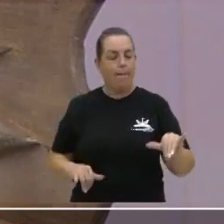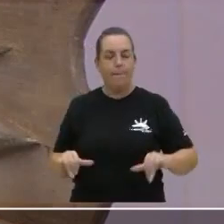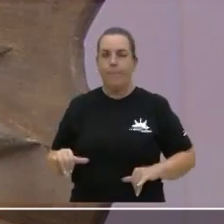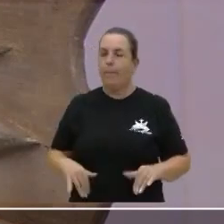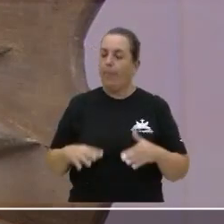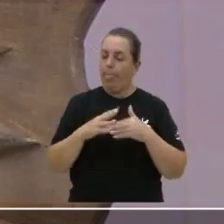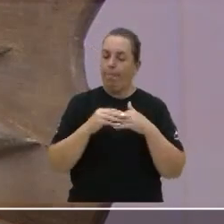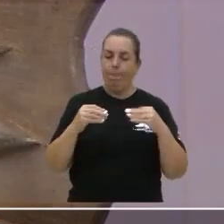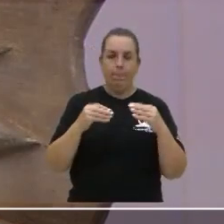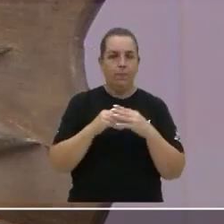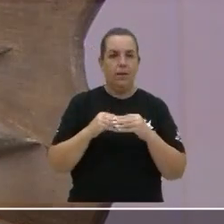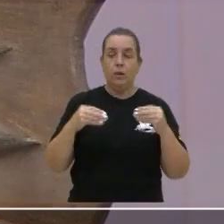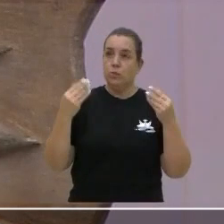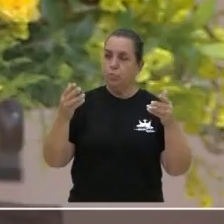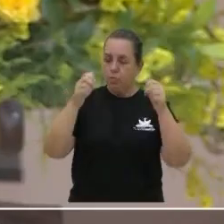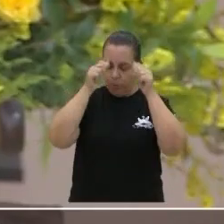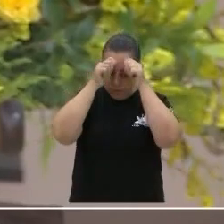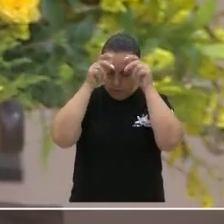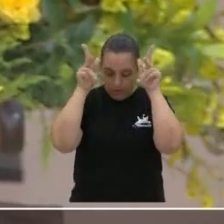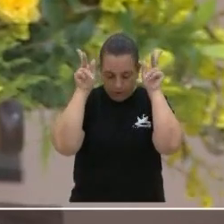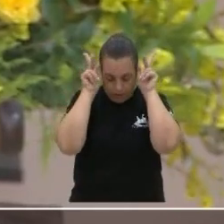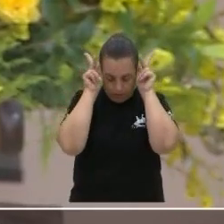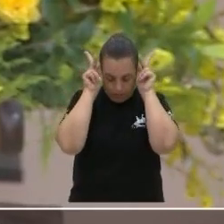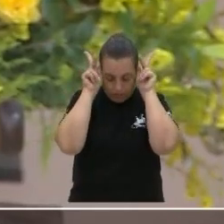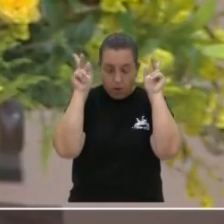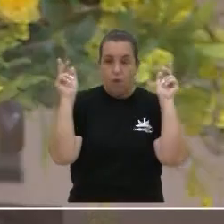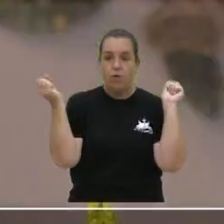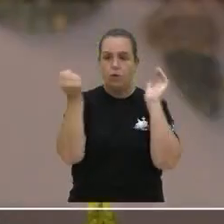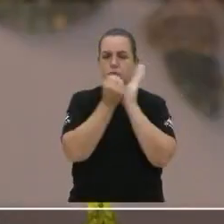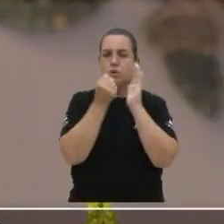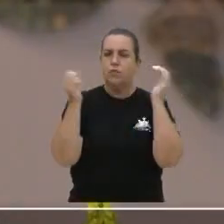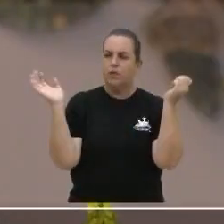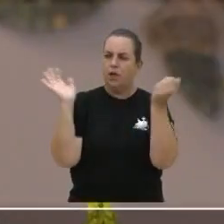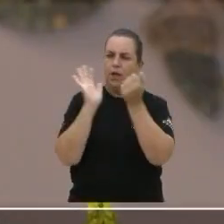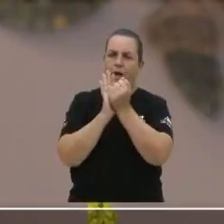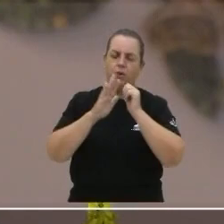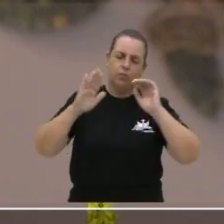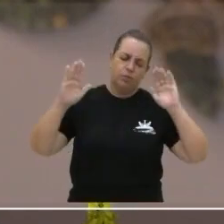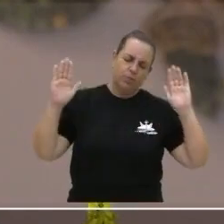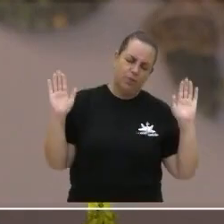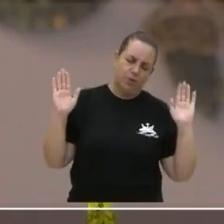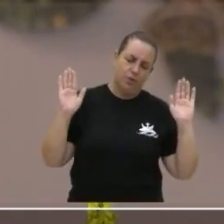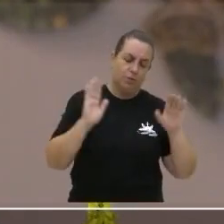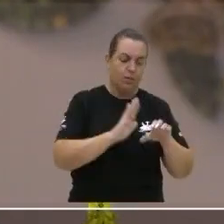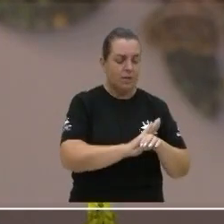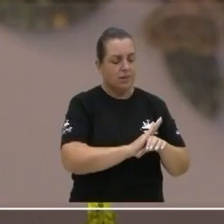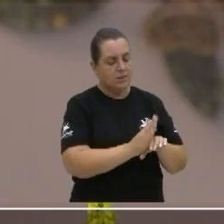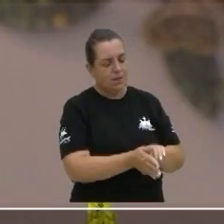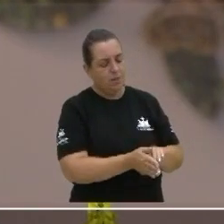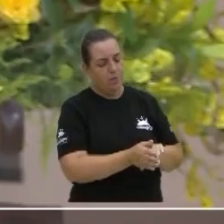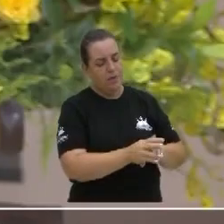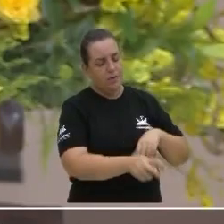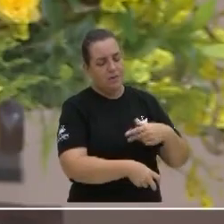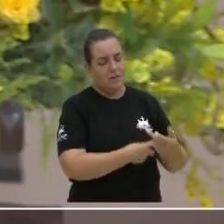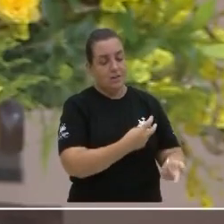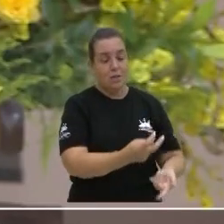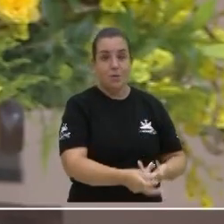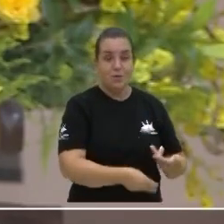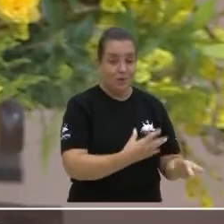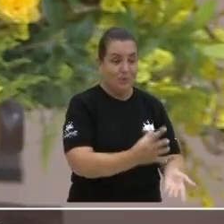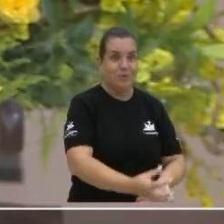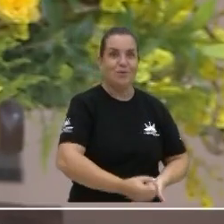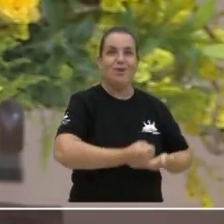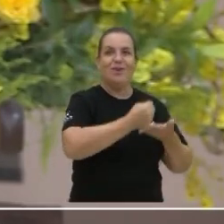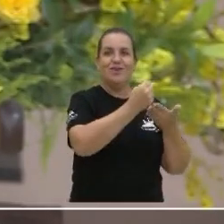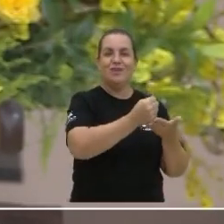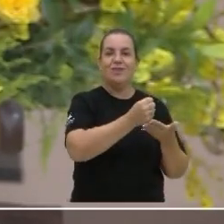Maria, padeceu sob Pôncio Pilatos, foi crucificado, morto e sepultado, desceu à